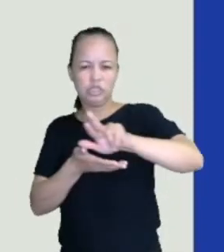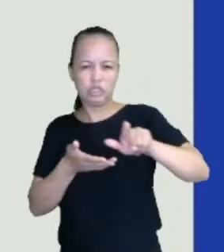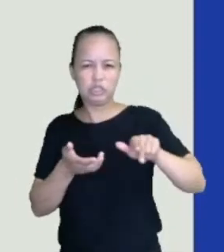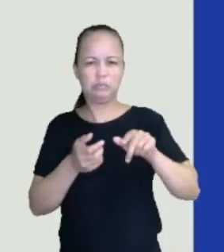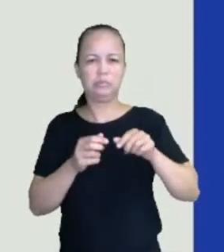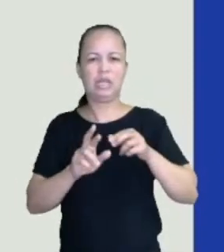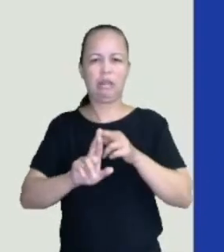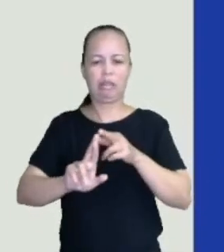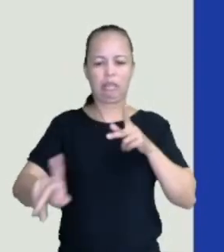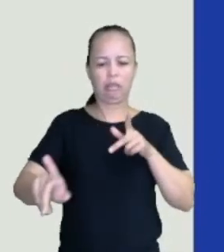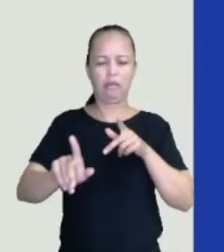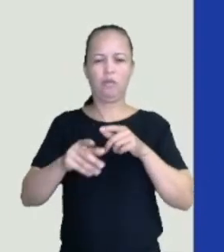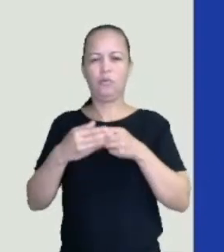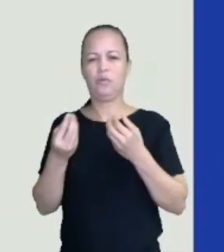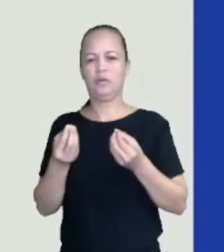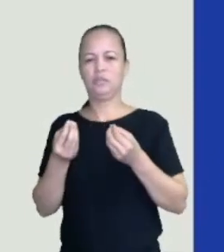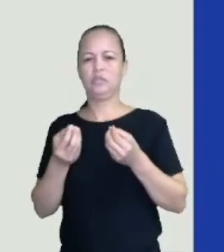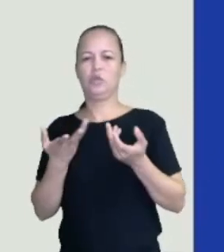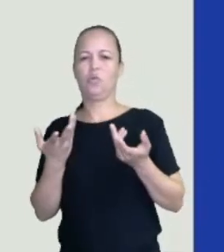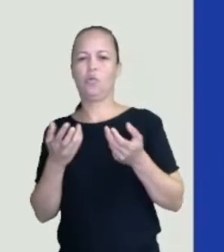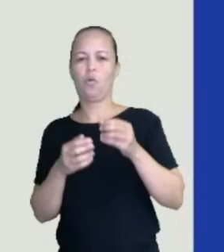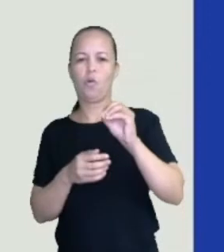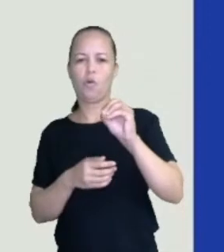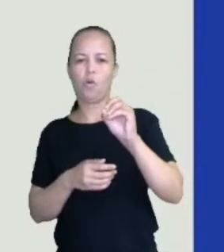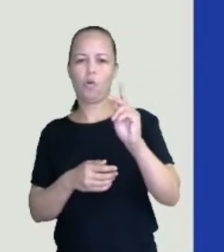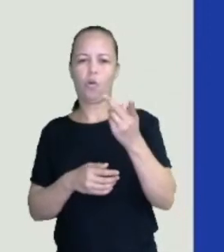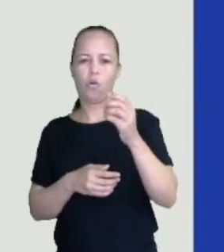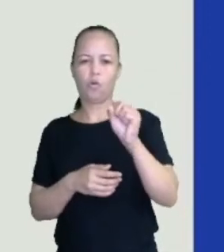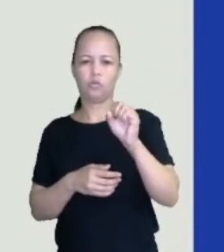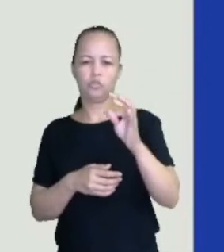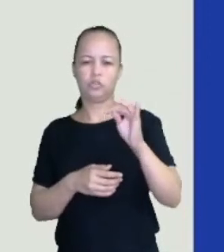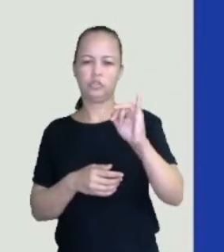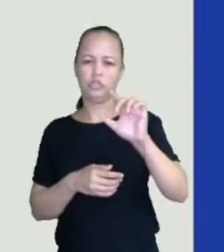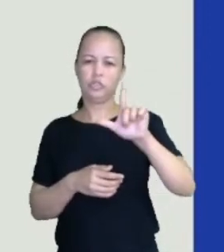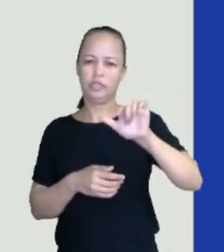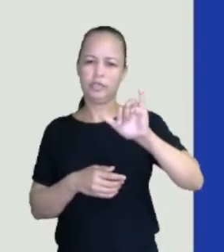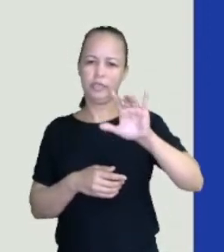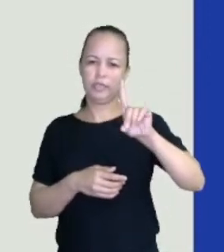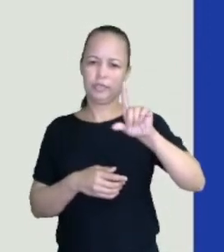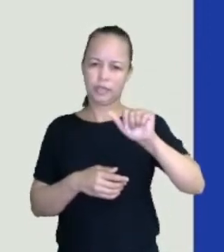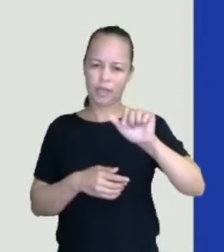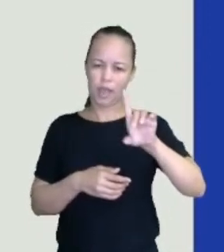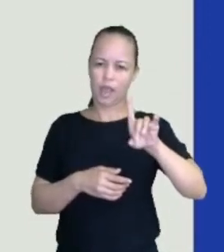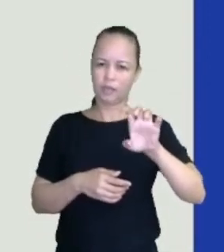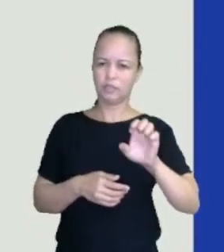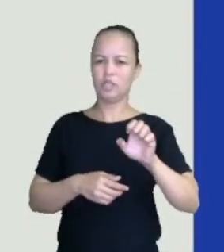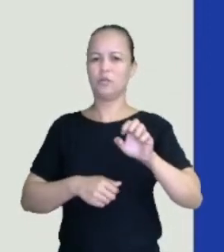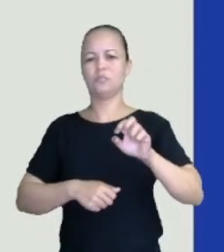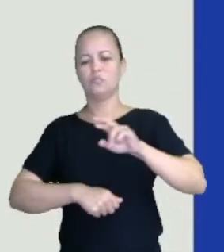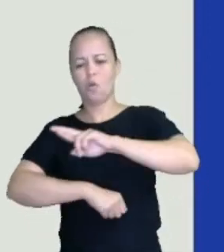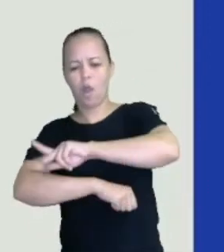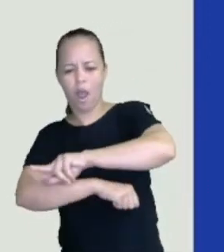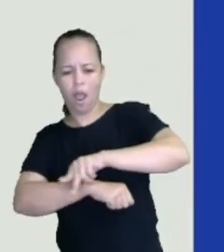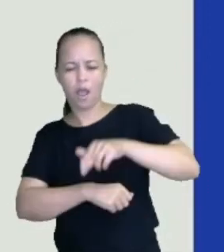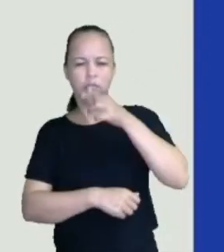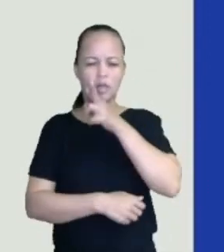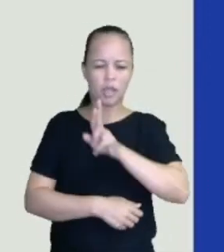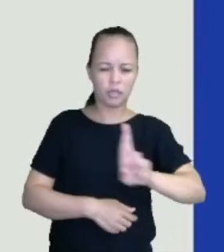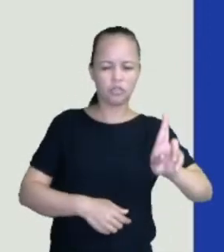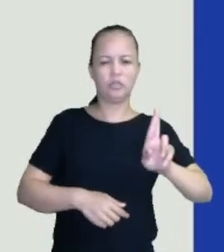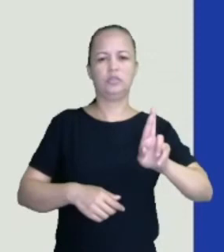tipo de discriminação, hostilidade, agressão, seja por raça,